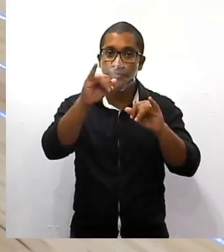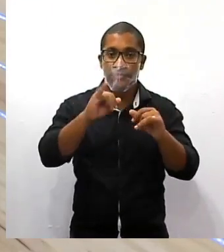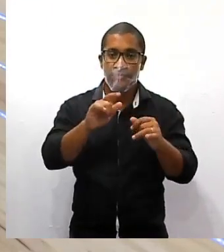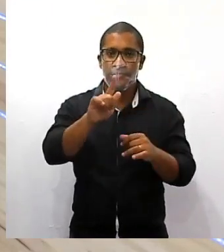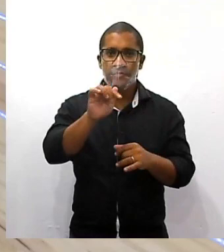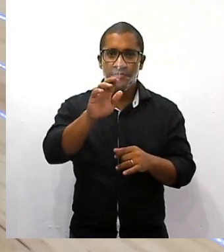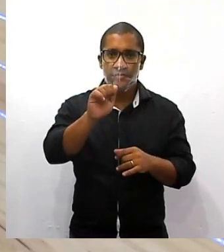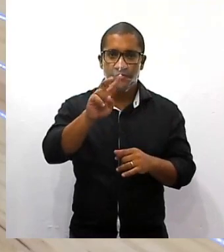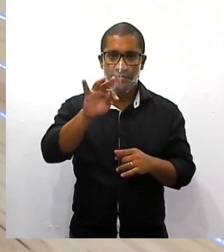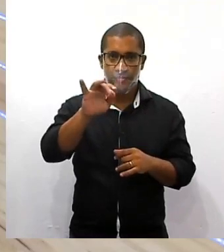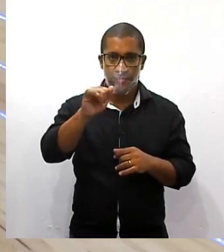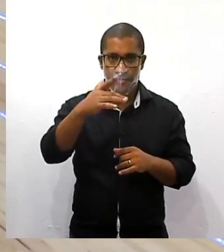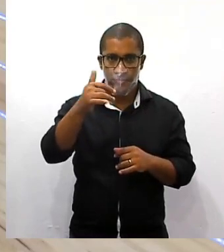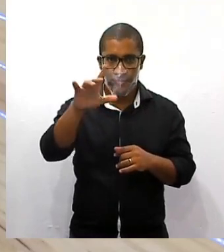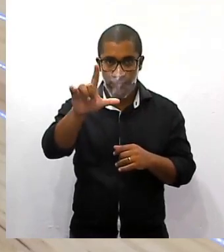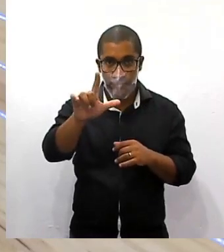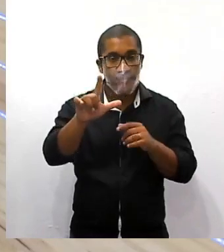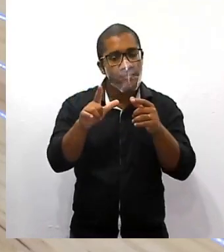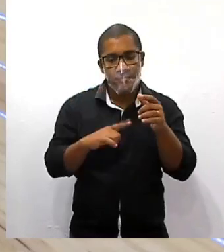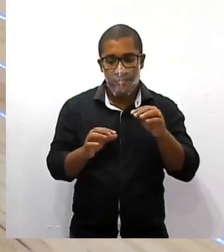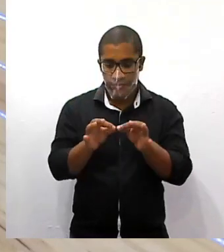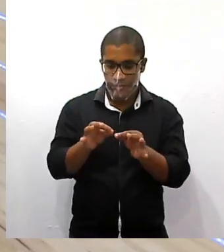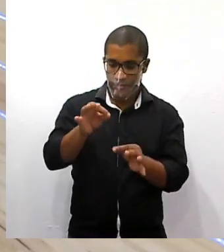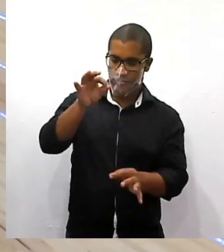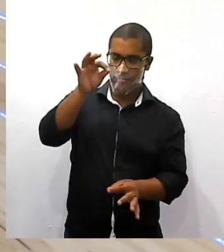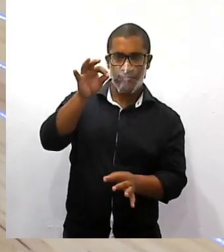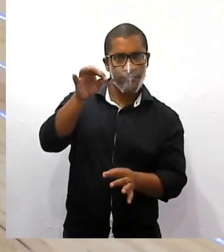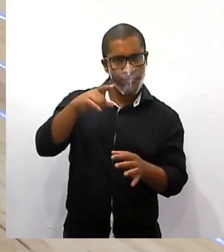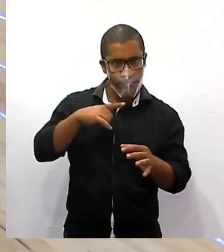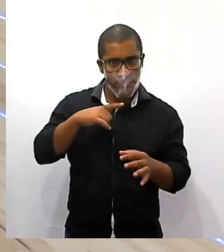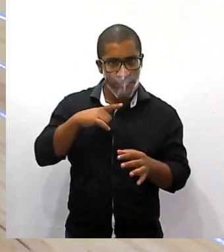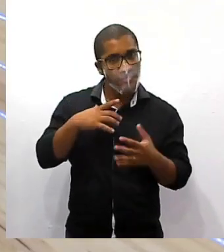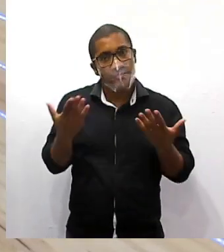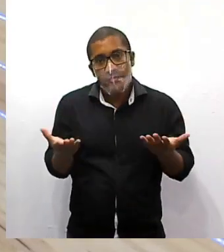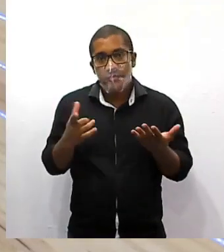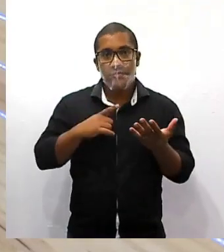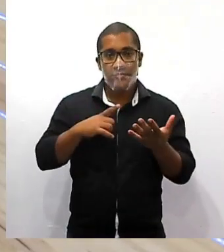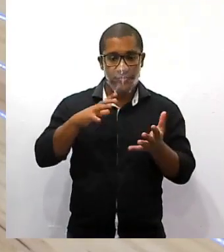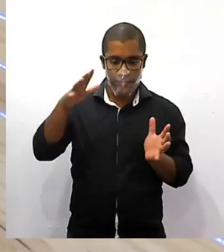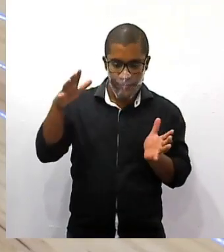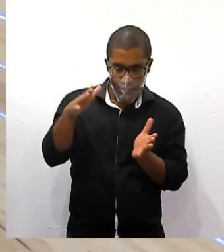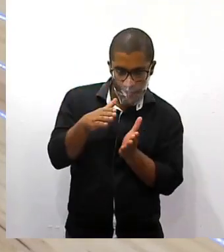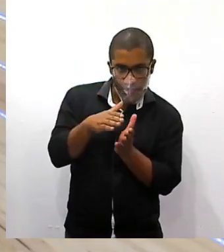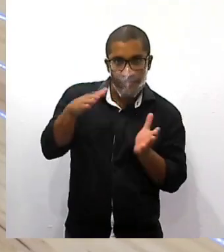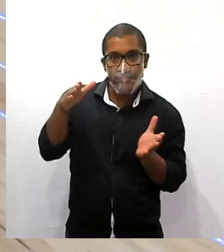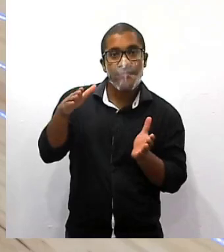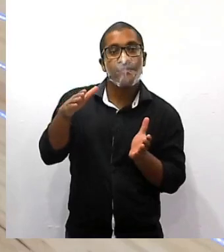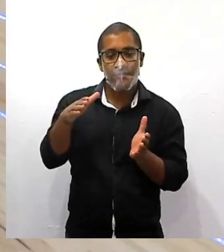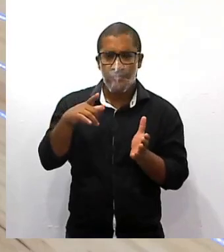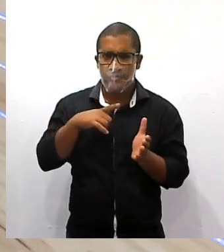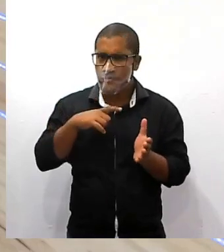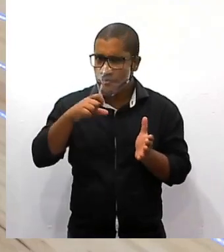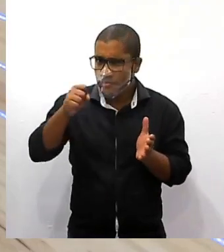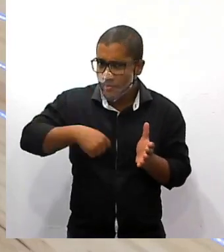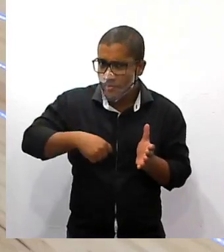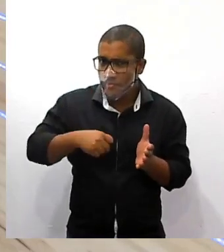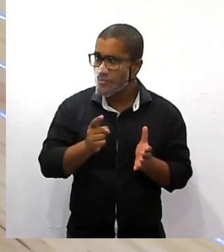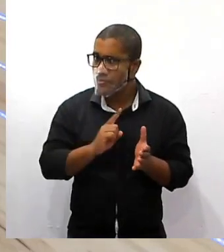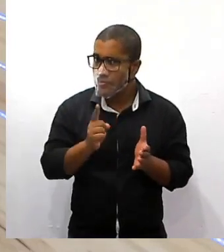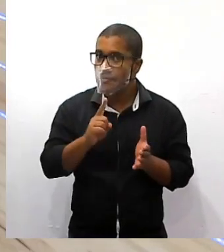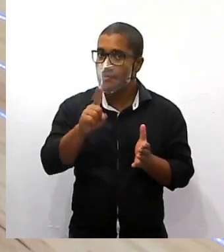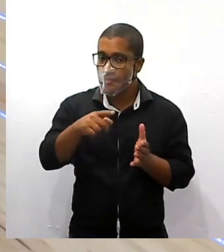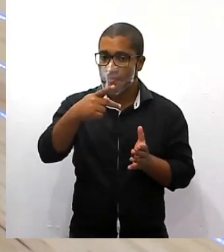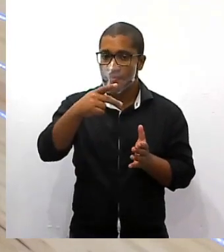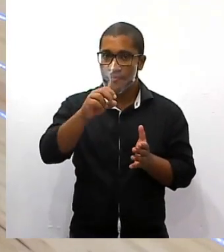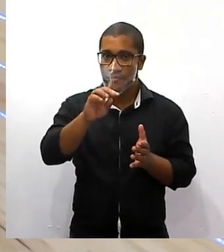de que maneira? Se ele estiver a uma altura do chão. Você vai perguntar se ele deforma uma mola, e se ele deformar uma mola, você vai colocar a energia